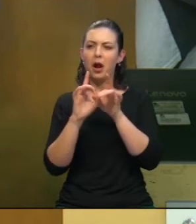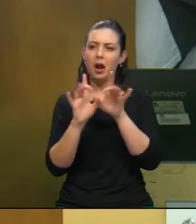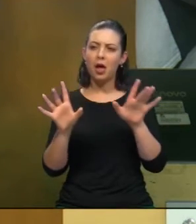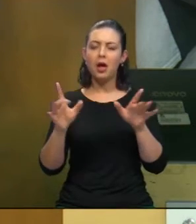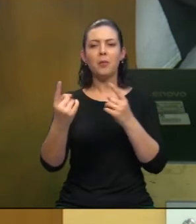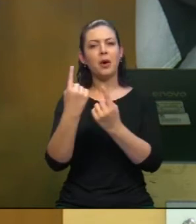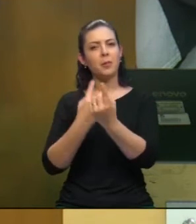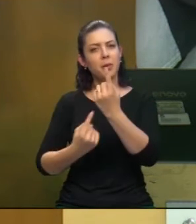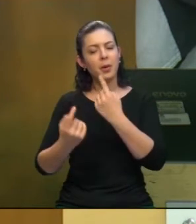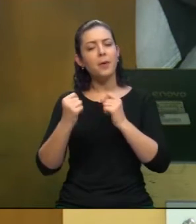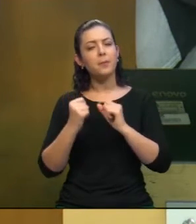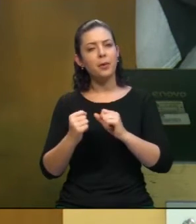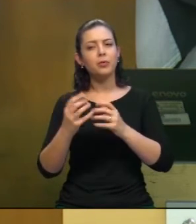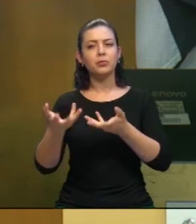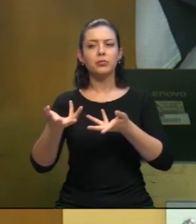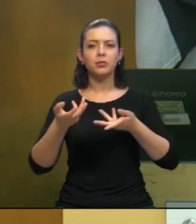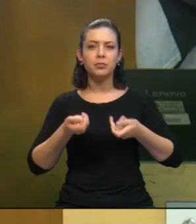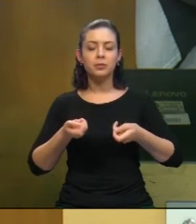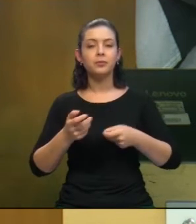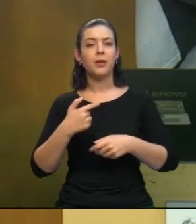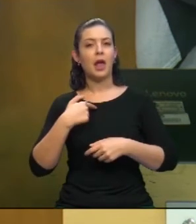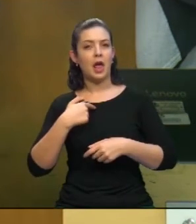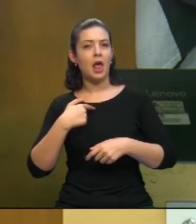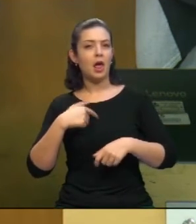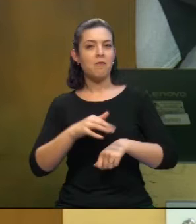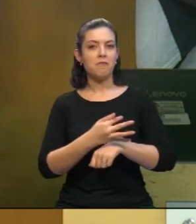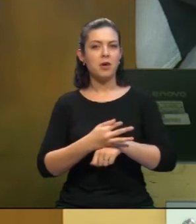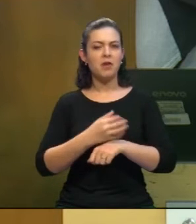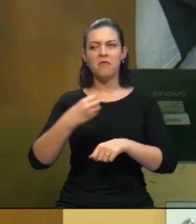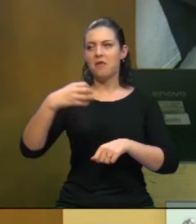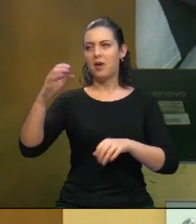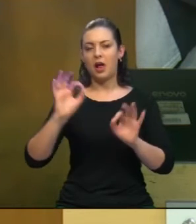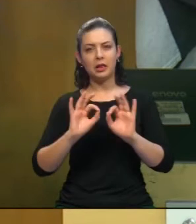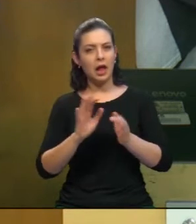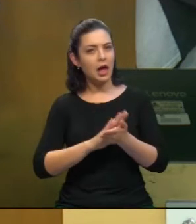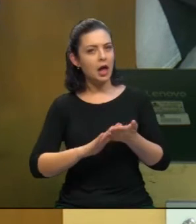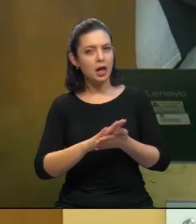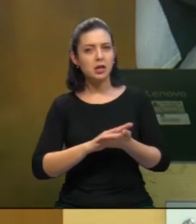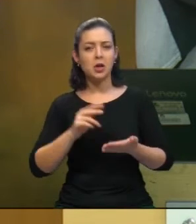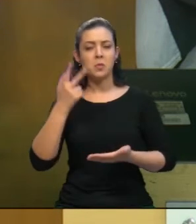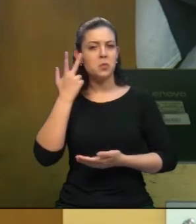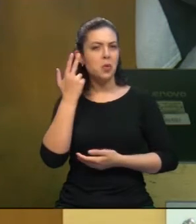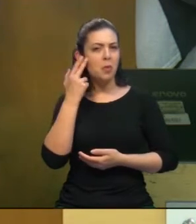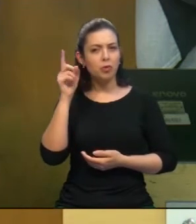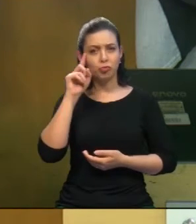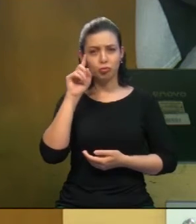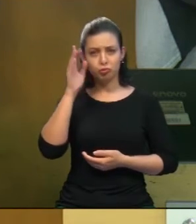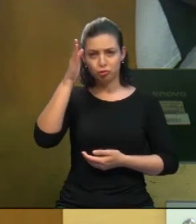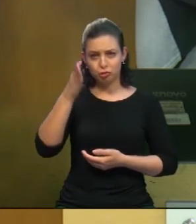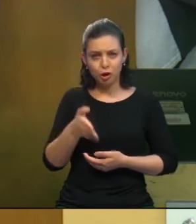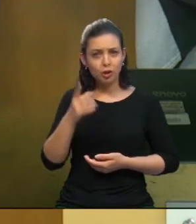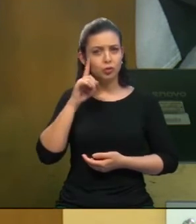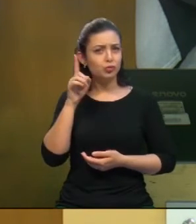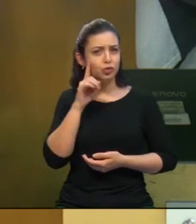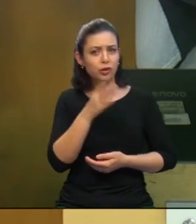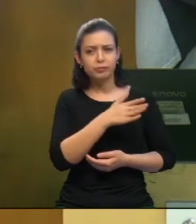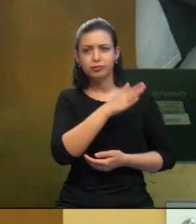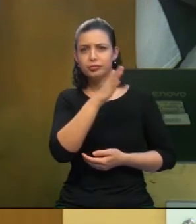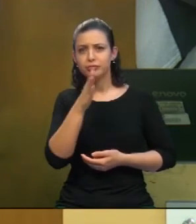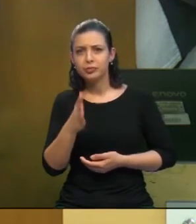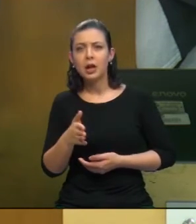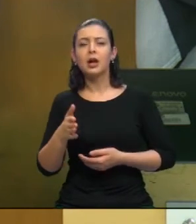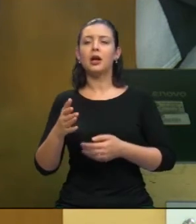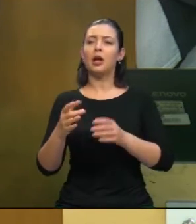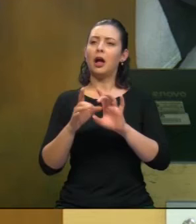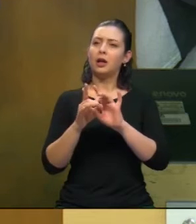municípios da nossa cidade né eu não pretendo fazer nenhuma viagem estarei aqui todos os dias sim trabalhando para os